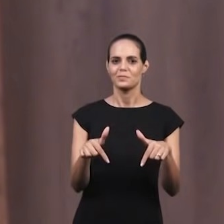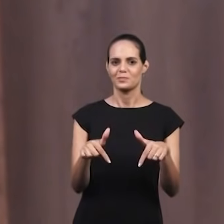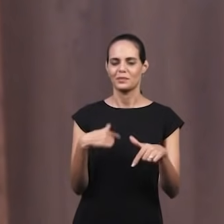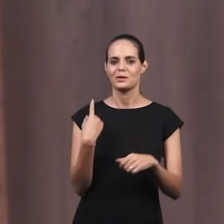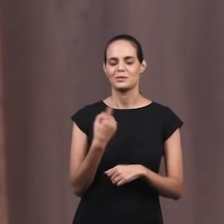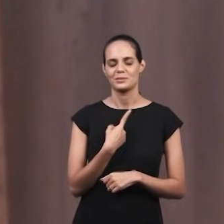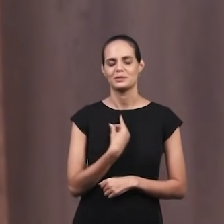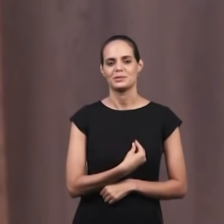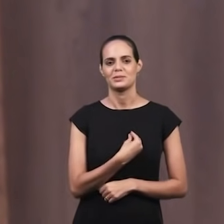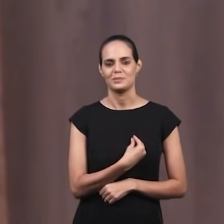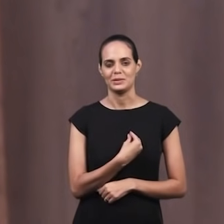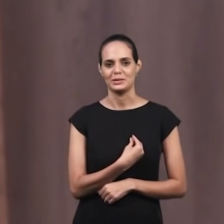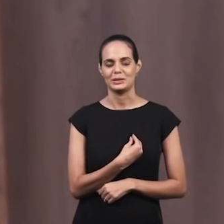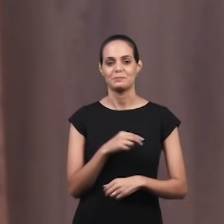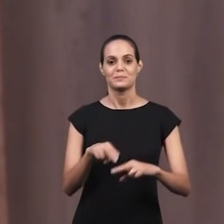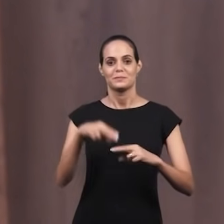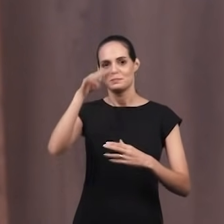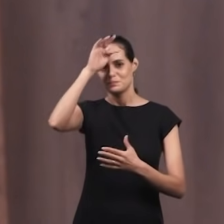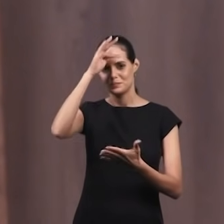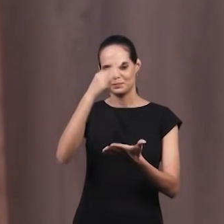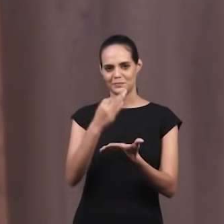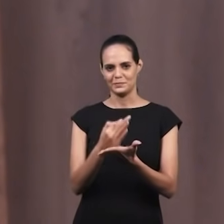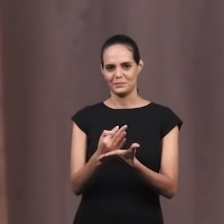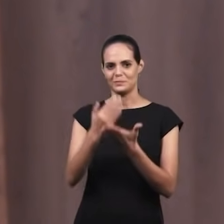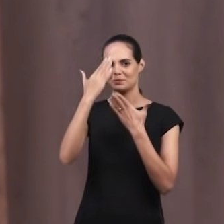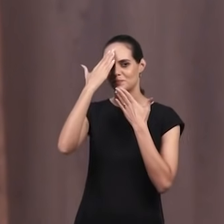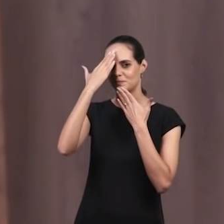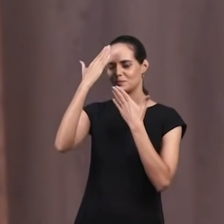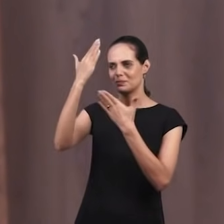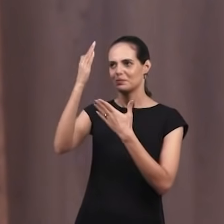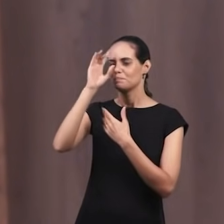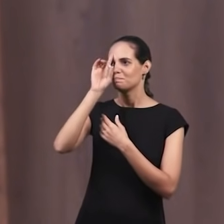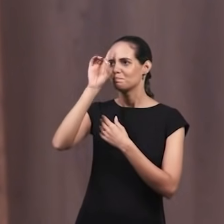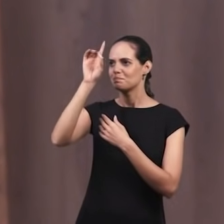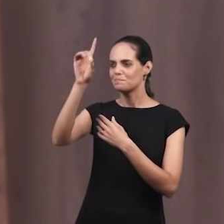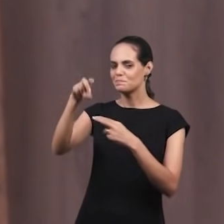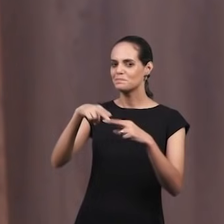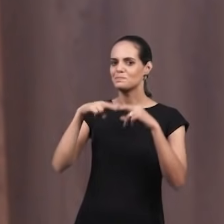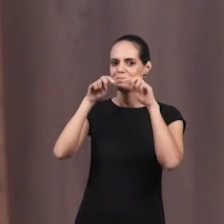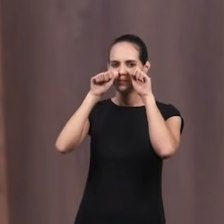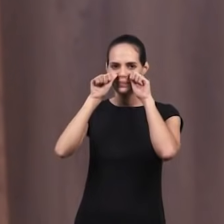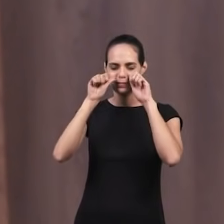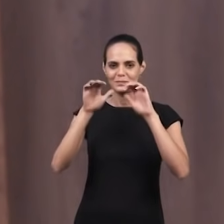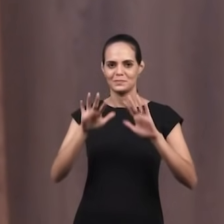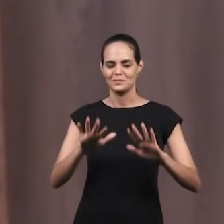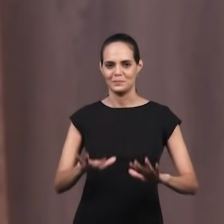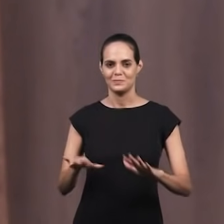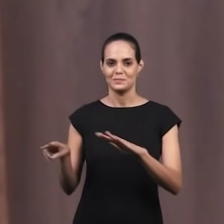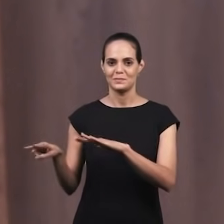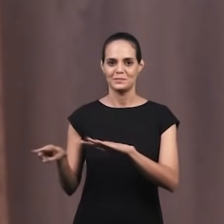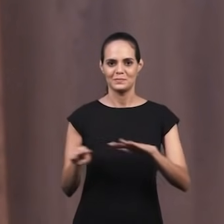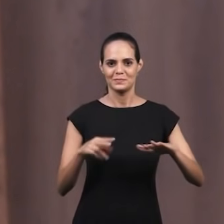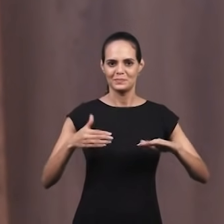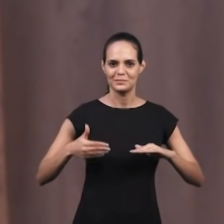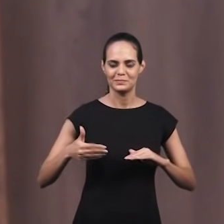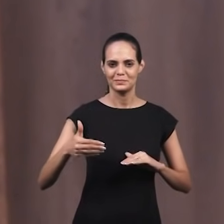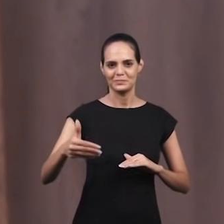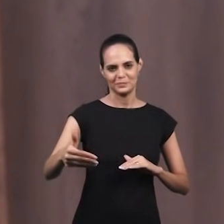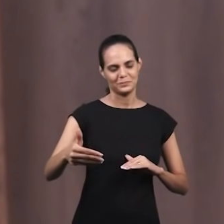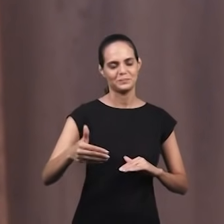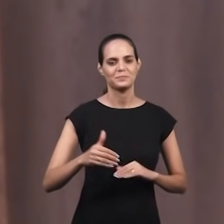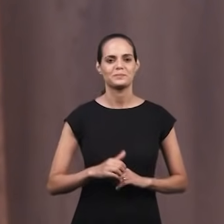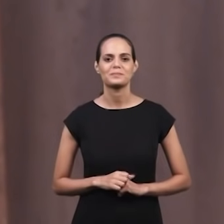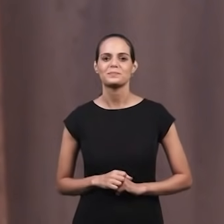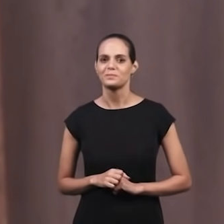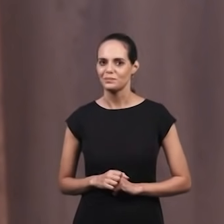já estamos glorificando a Deus por aquilo que Ele vai fazer por nós, pelas bênçãos que vamos receber ao longo dessa próxima semana. E você